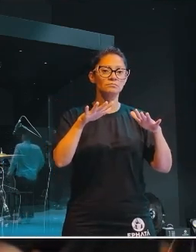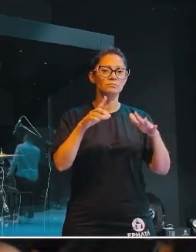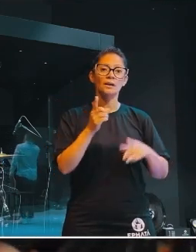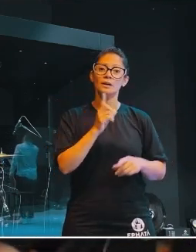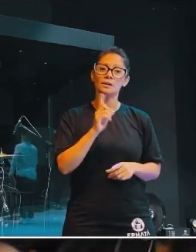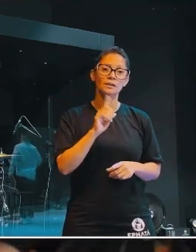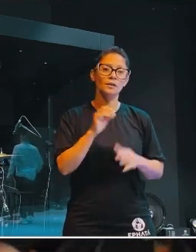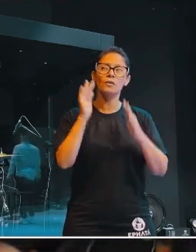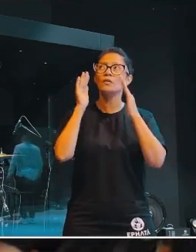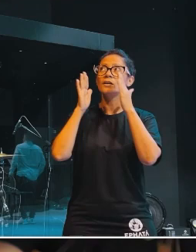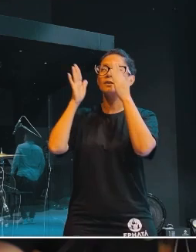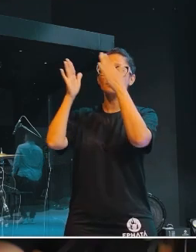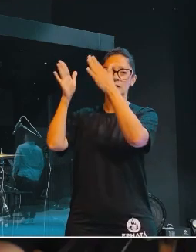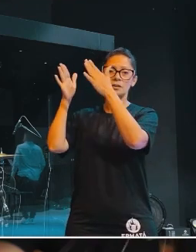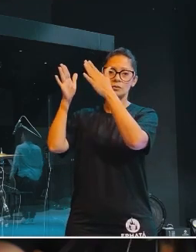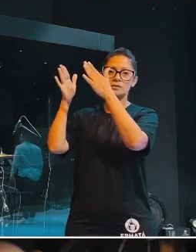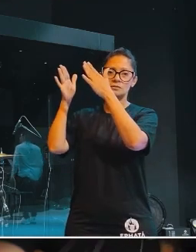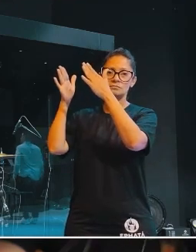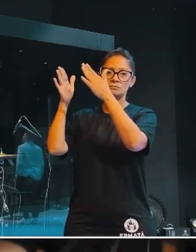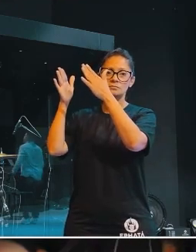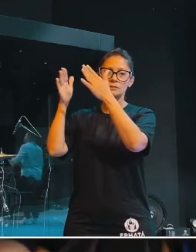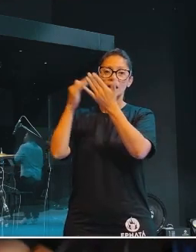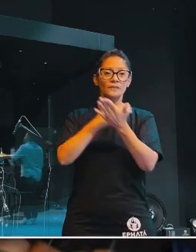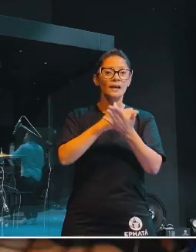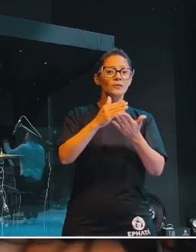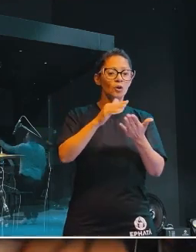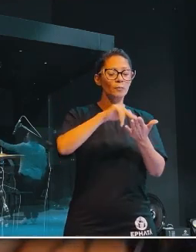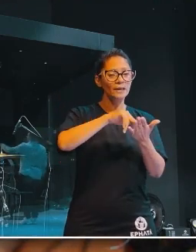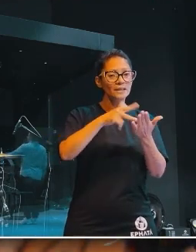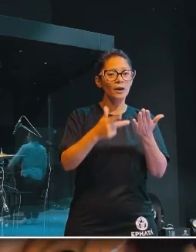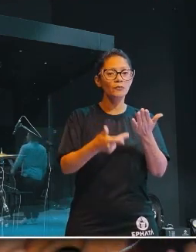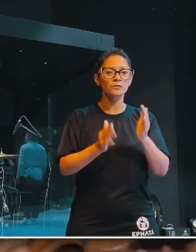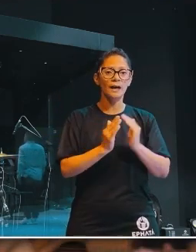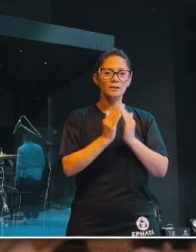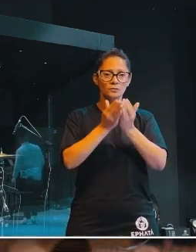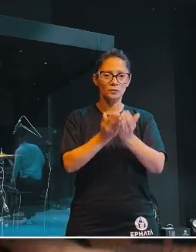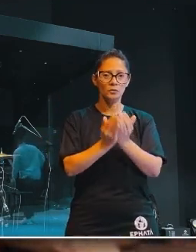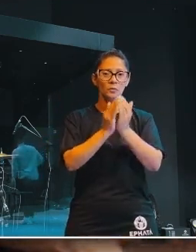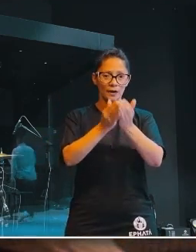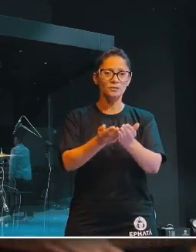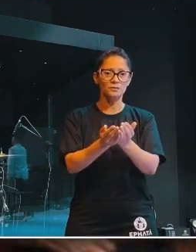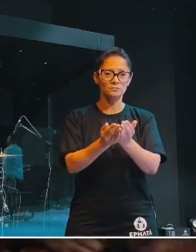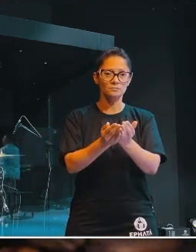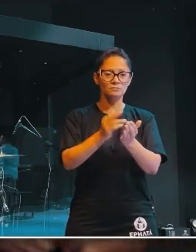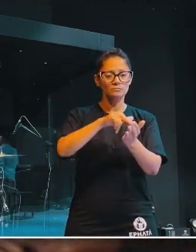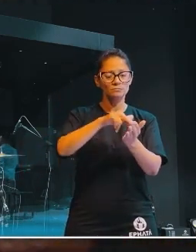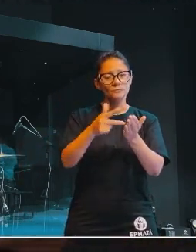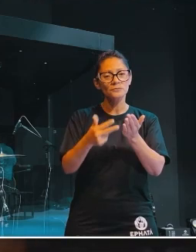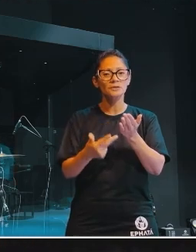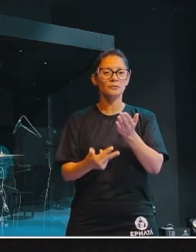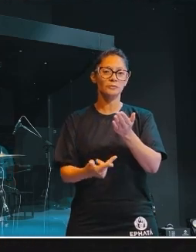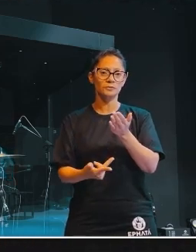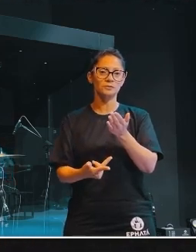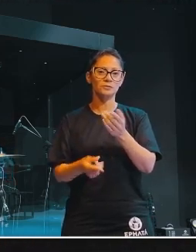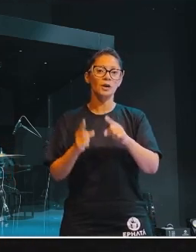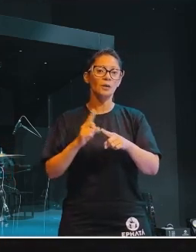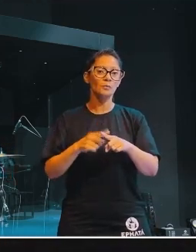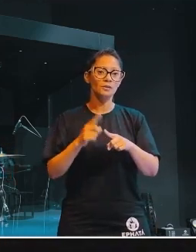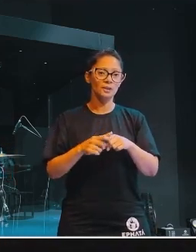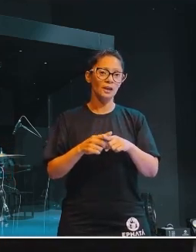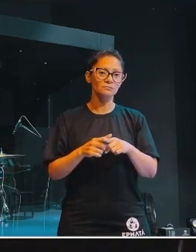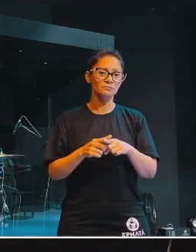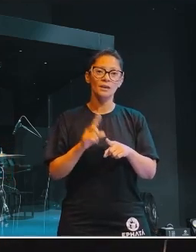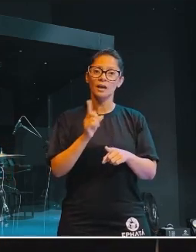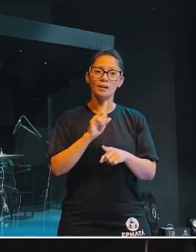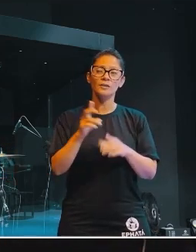Eu preciso dizer isso para alguém nessa noite. Sabe o que é que Deus está me pedindo para te dizer? Ei! Volta a confiar em